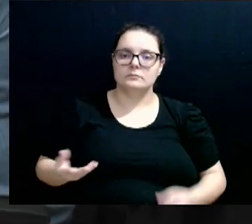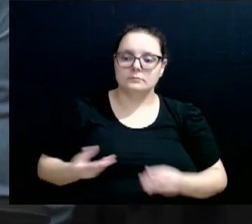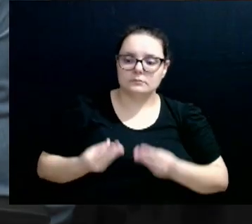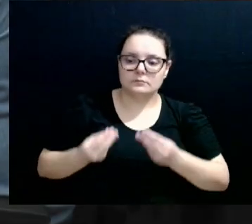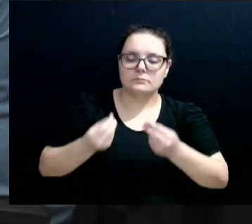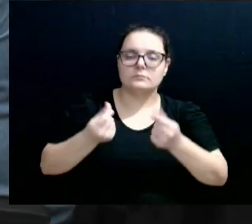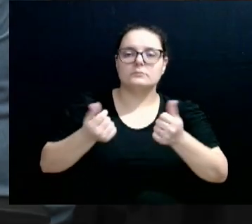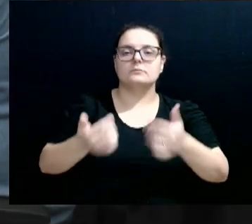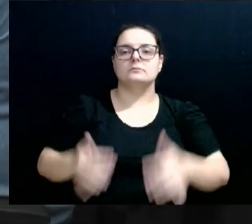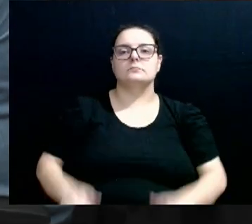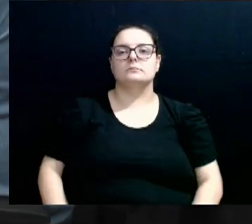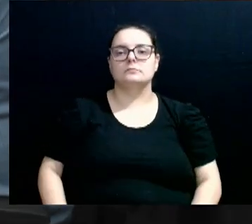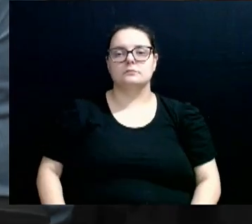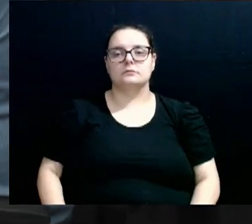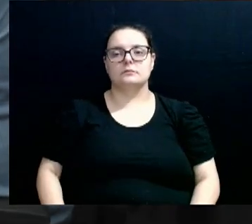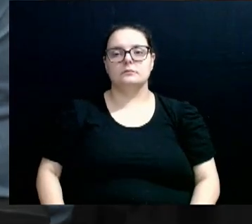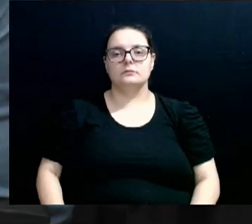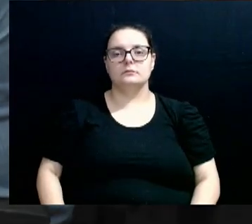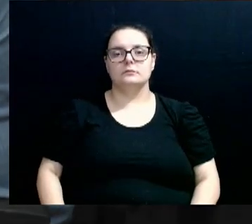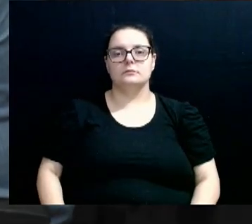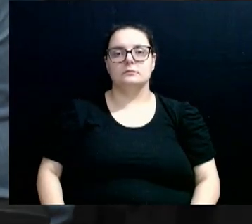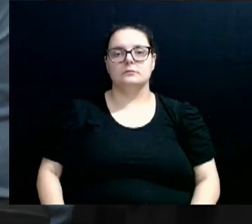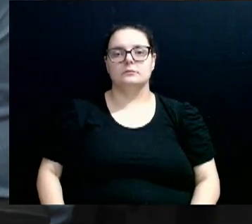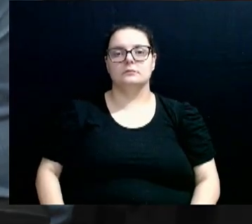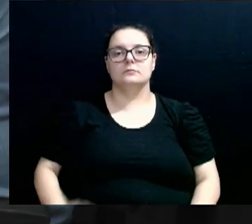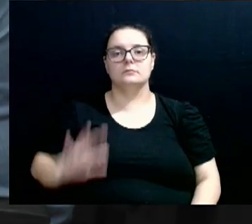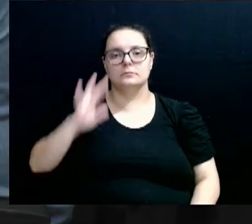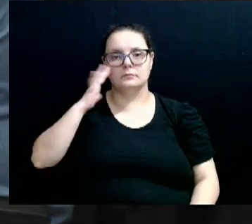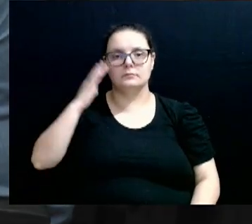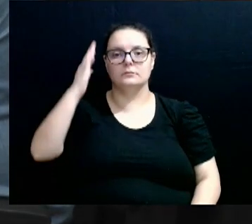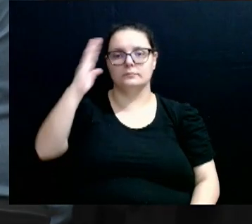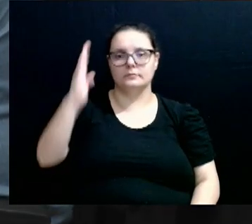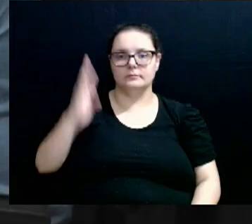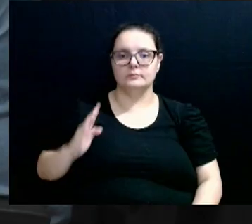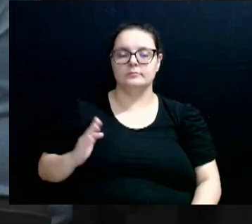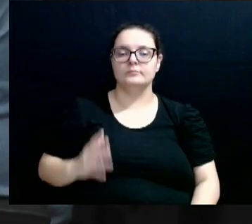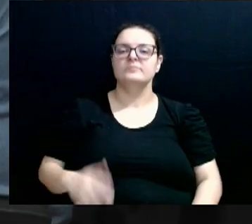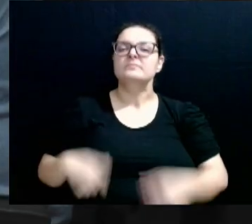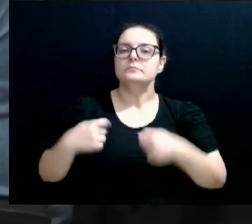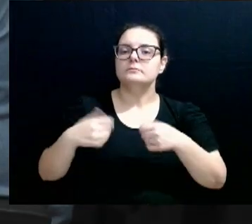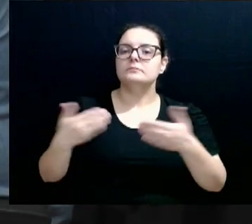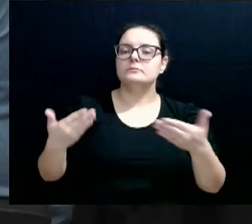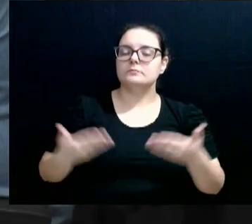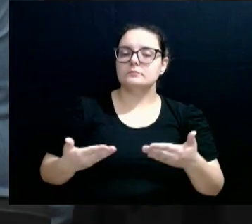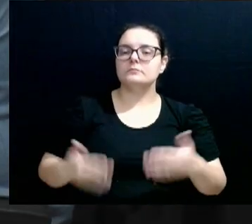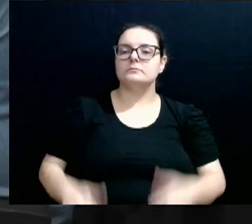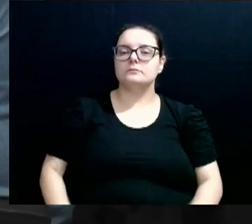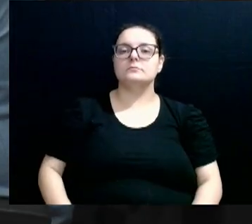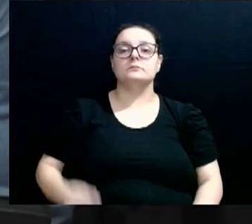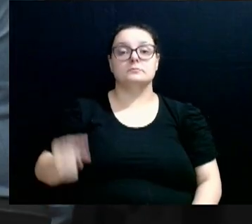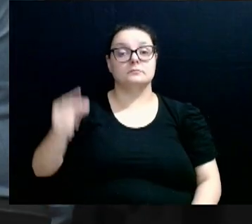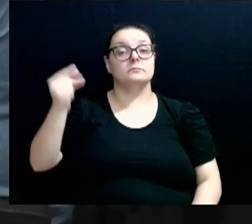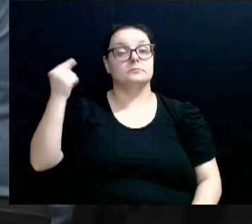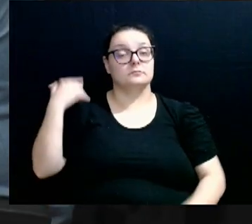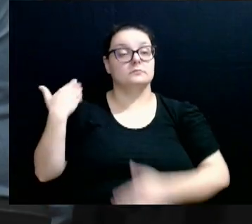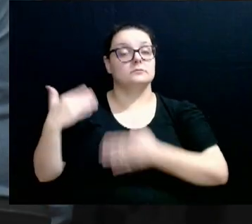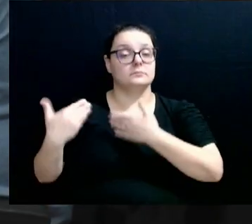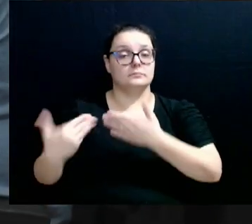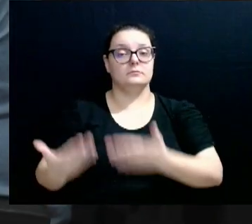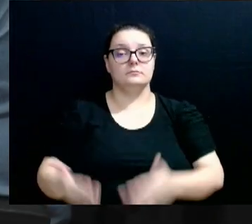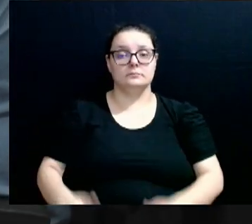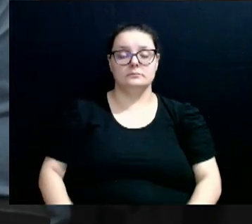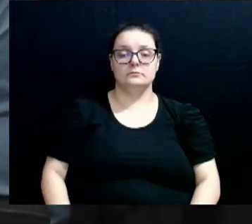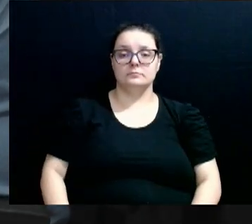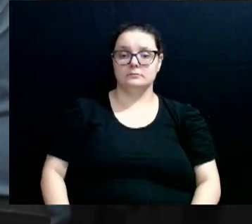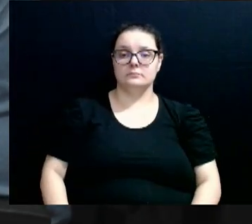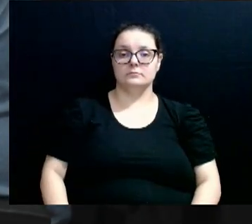necessário, e eu acho que o Brasil está carente demais disso há algum tempo, né? A gente tem dialogado cada